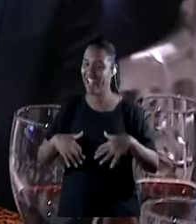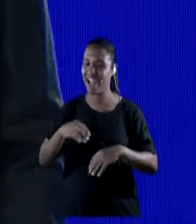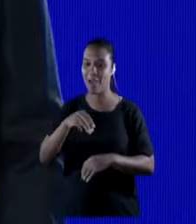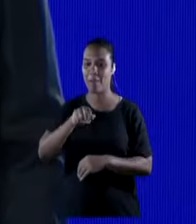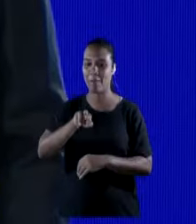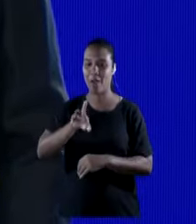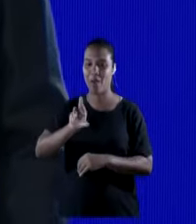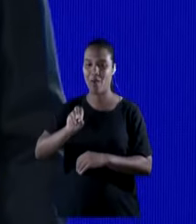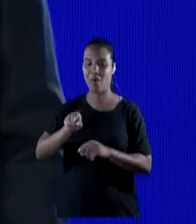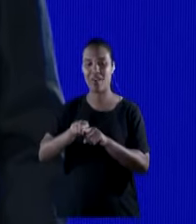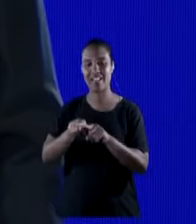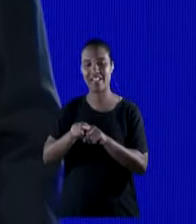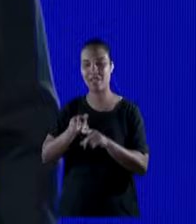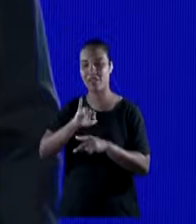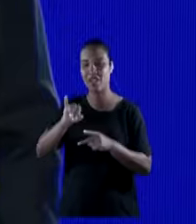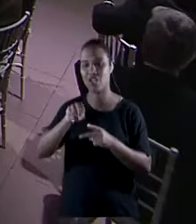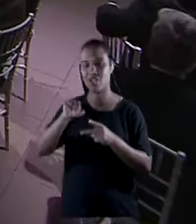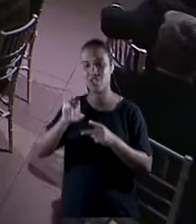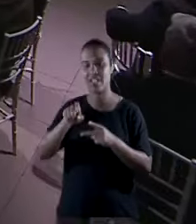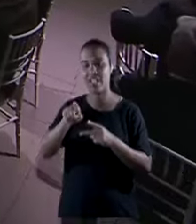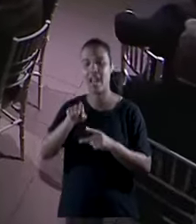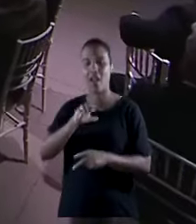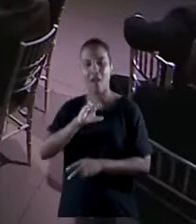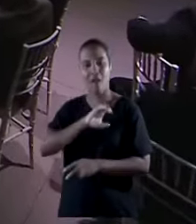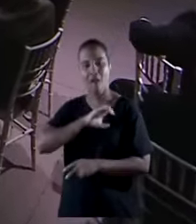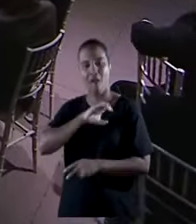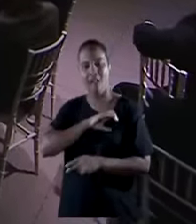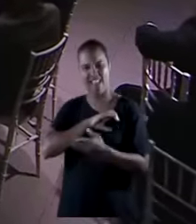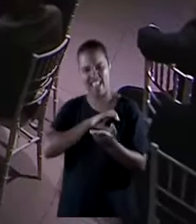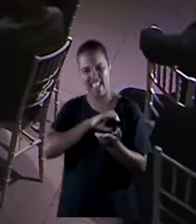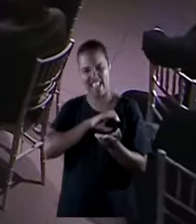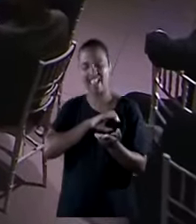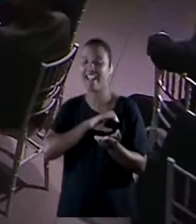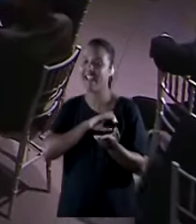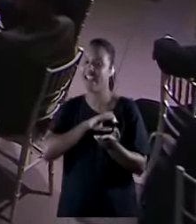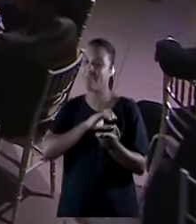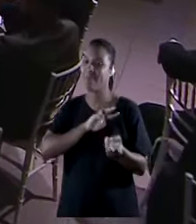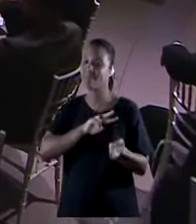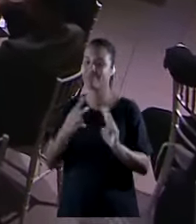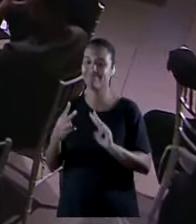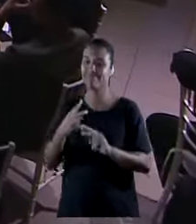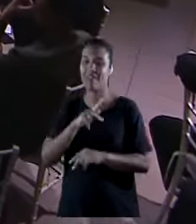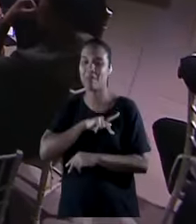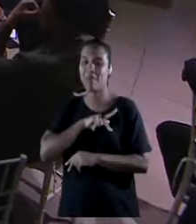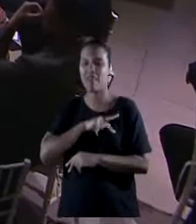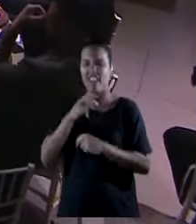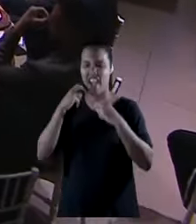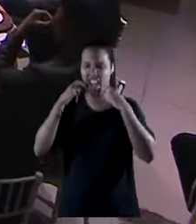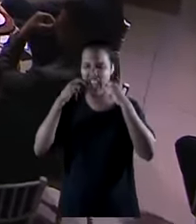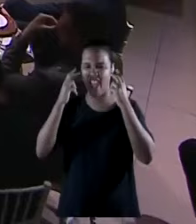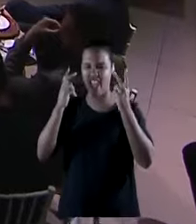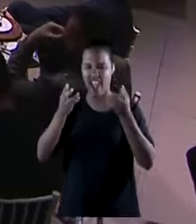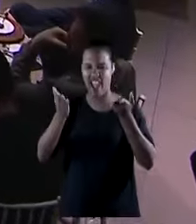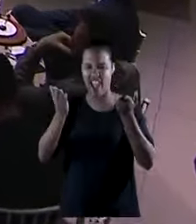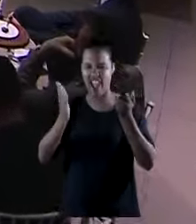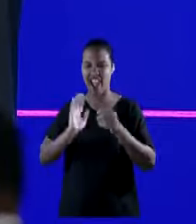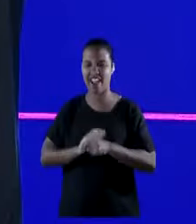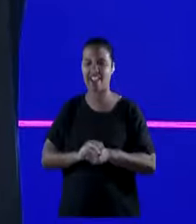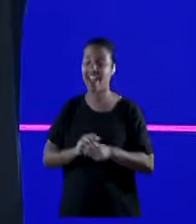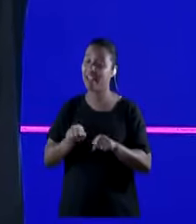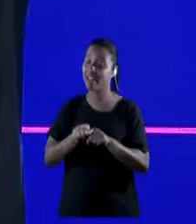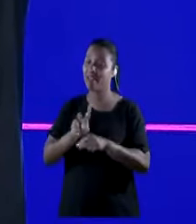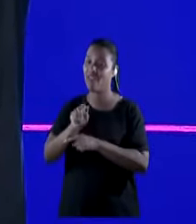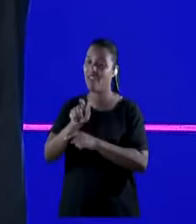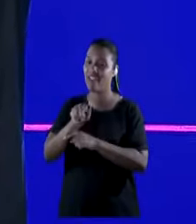e Johnny Betting, que é corintiano, depois mudou para o Palmeiras, isso é uma vergonha, tá? E o Wagner